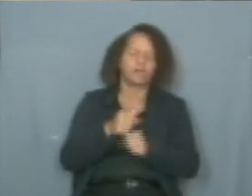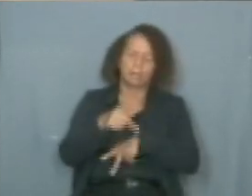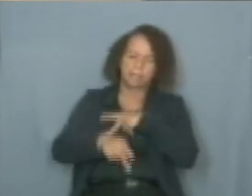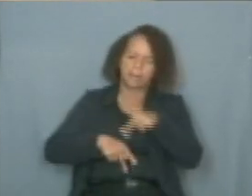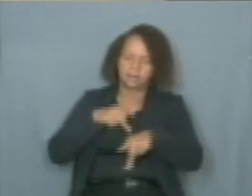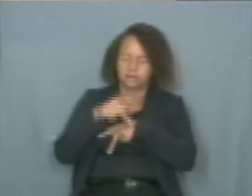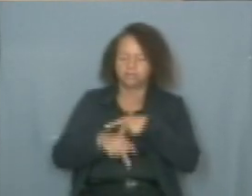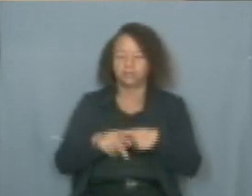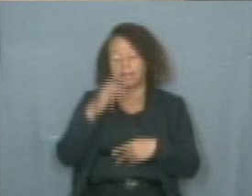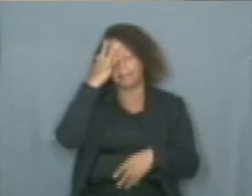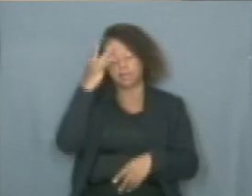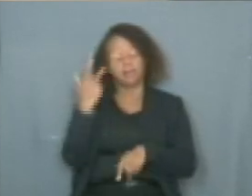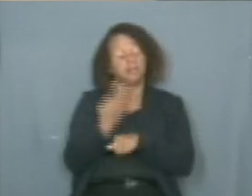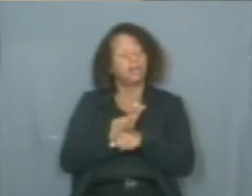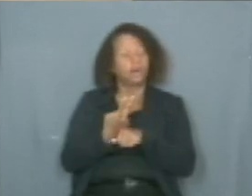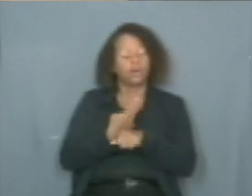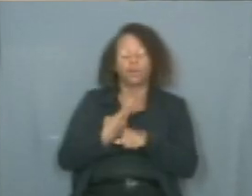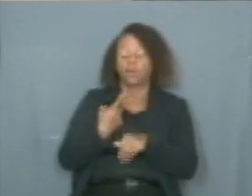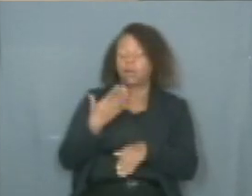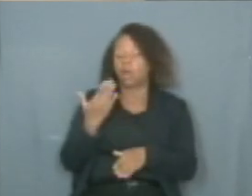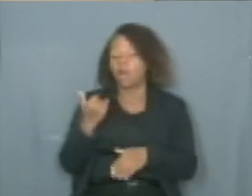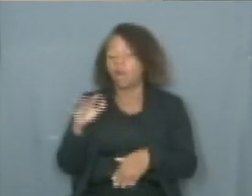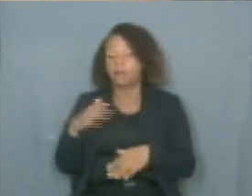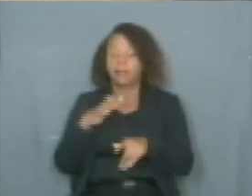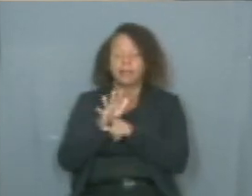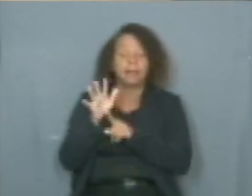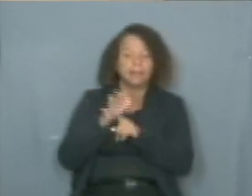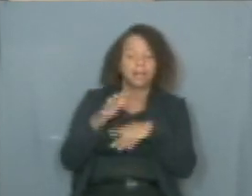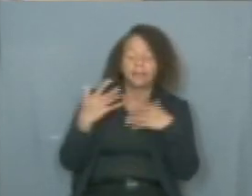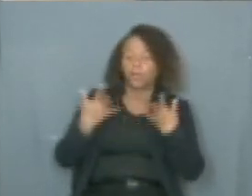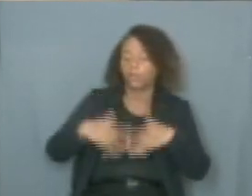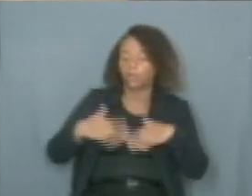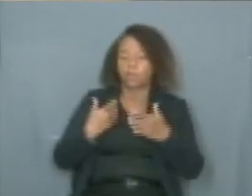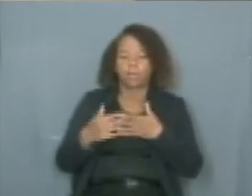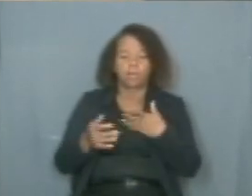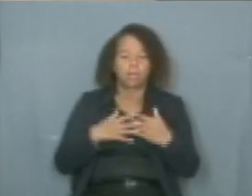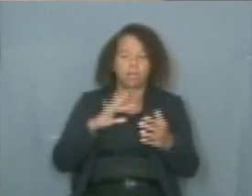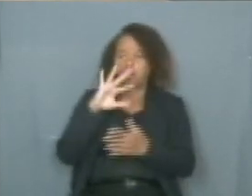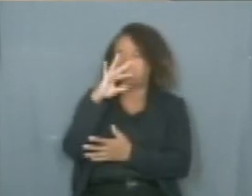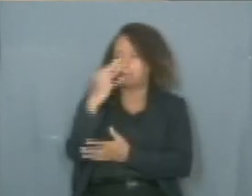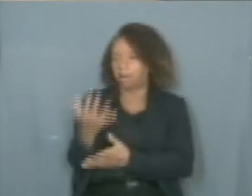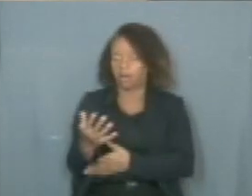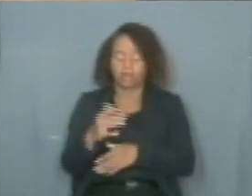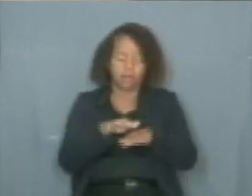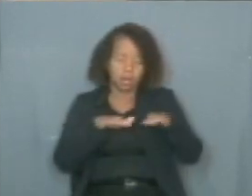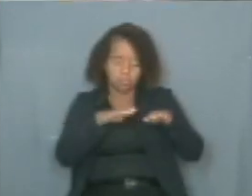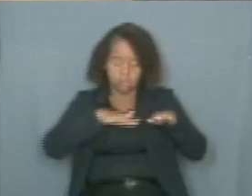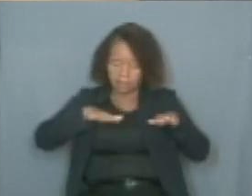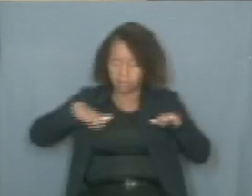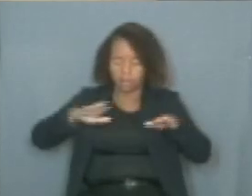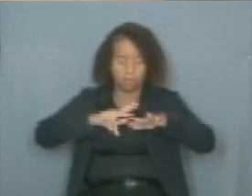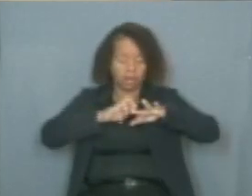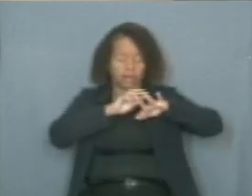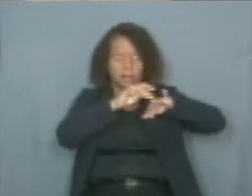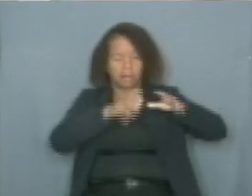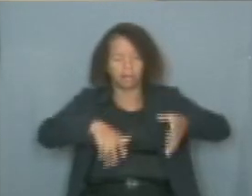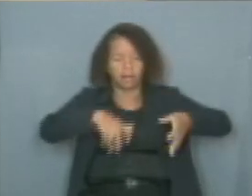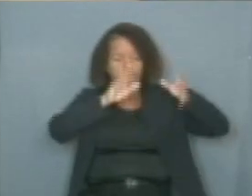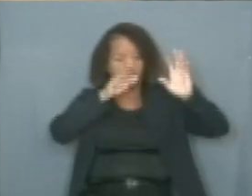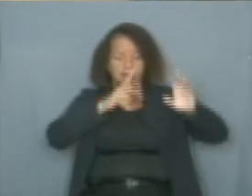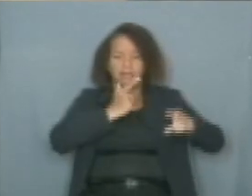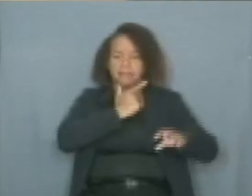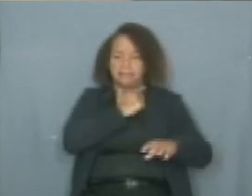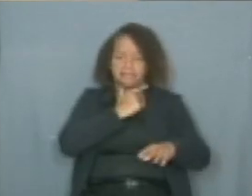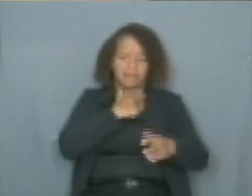As pessoas nos procuram, seja para qualquer tipo de demanda, seja a poda da árvore, o calçamento da rua, a escadaria, o corrimão, uma